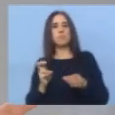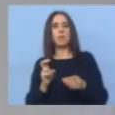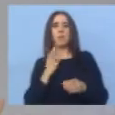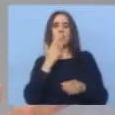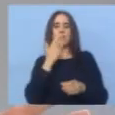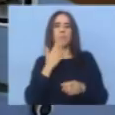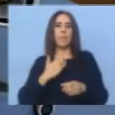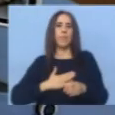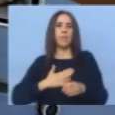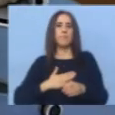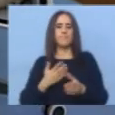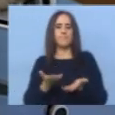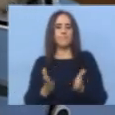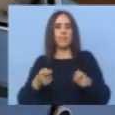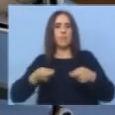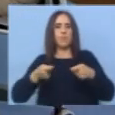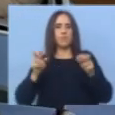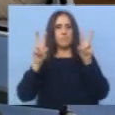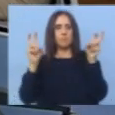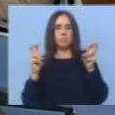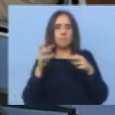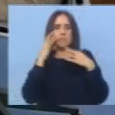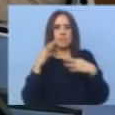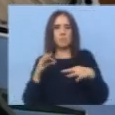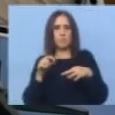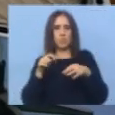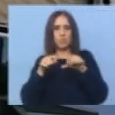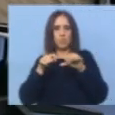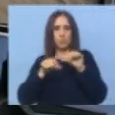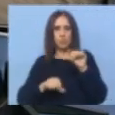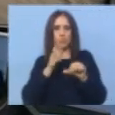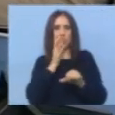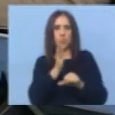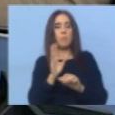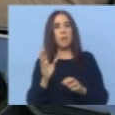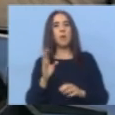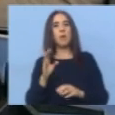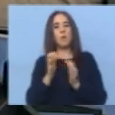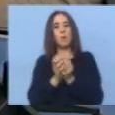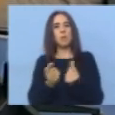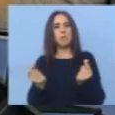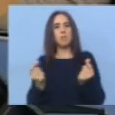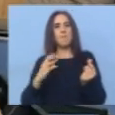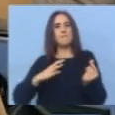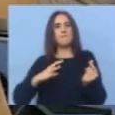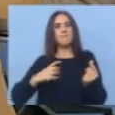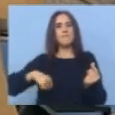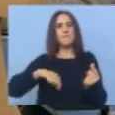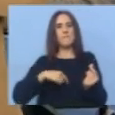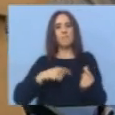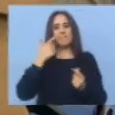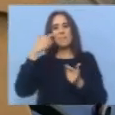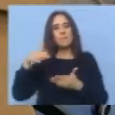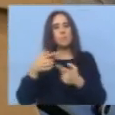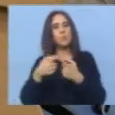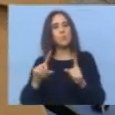outro, digamos assim, falando de uma linguagem mais simples. E, digamos, a oração leva-nos a pensar que temos que caminhar de uma maneira diferente,